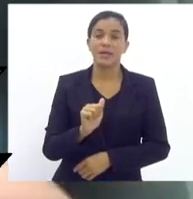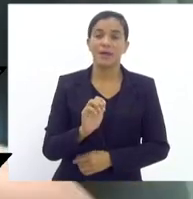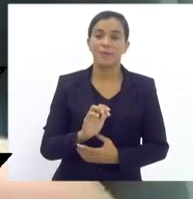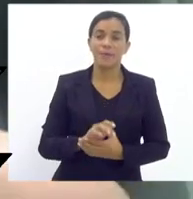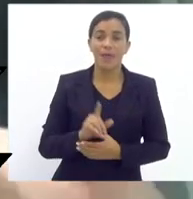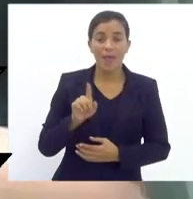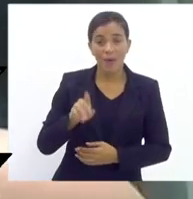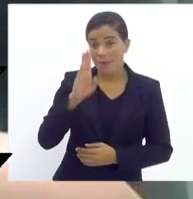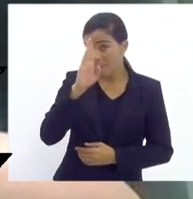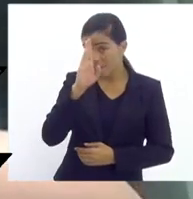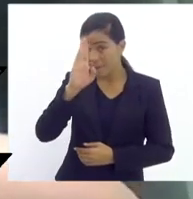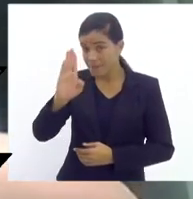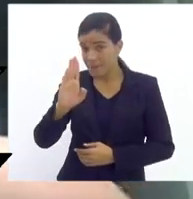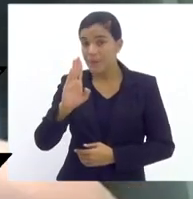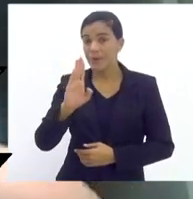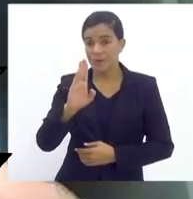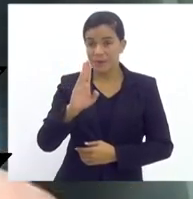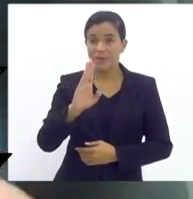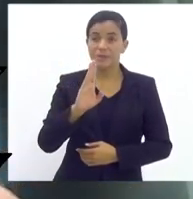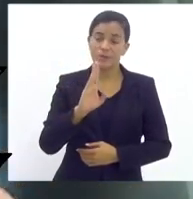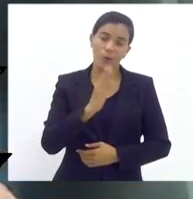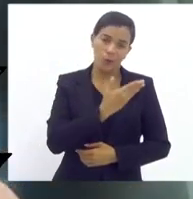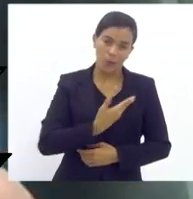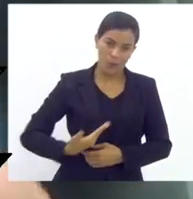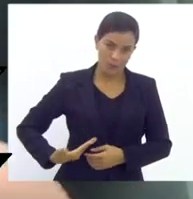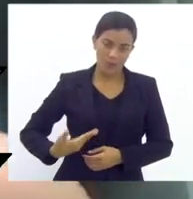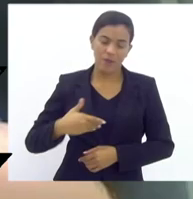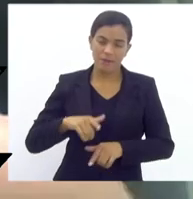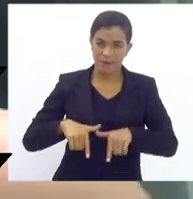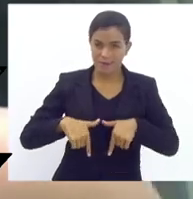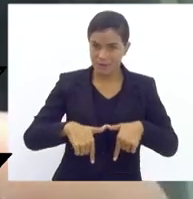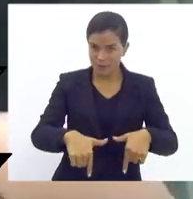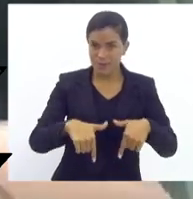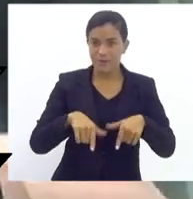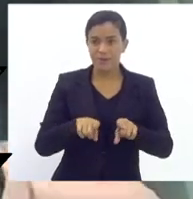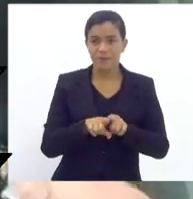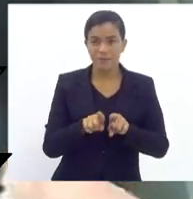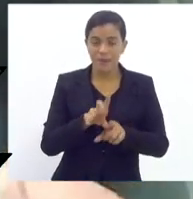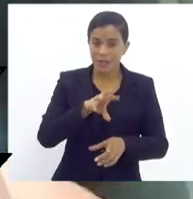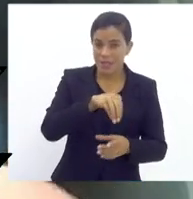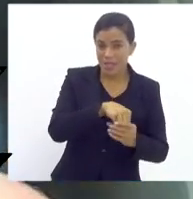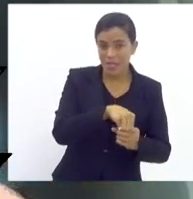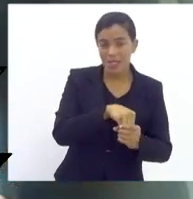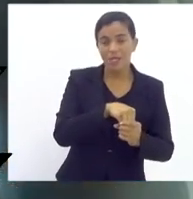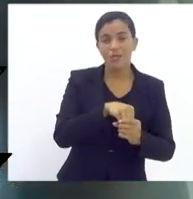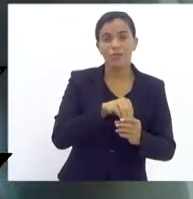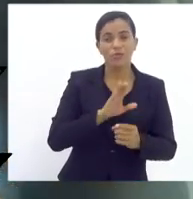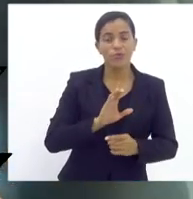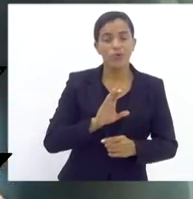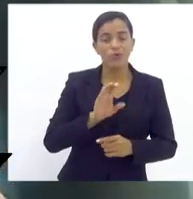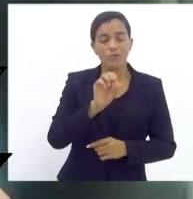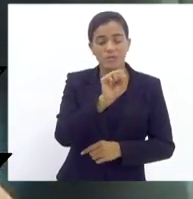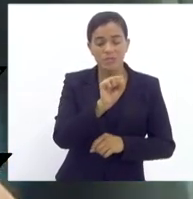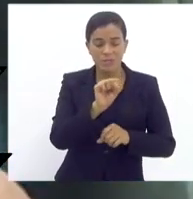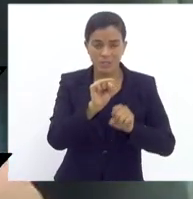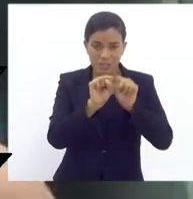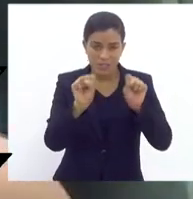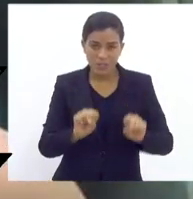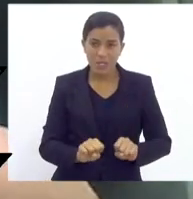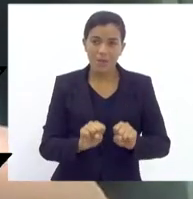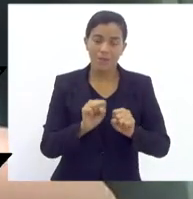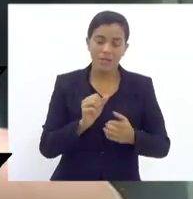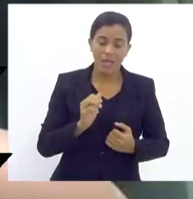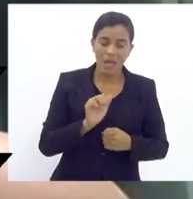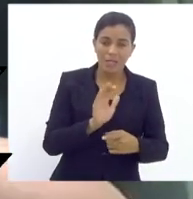uma priorização né do governo né na atuação dentro do sistema único de assistência social e